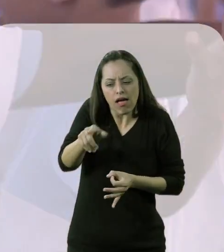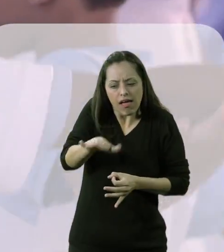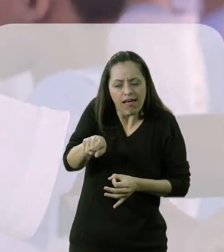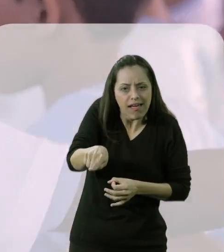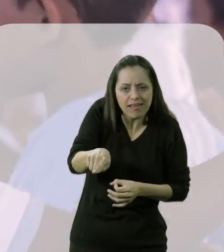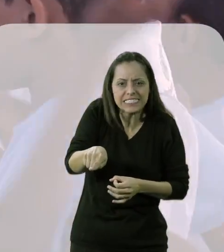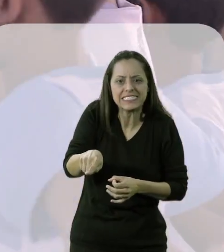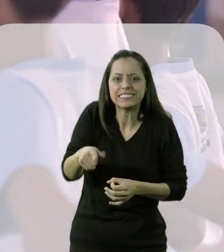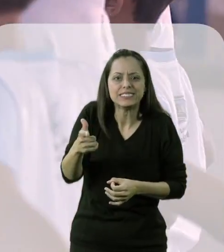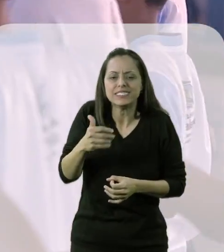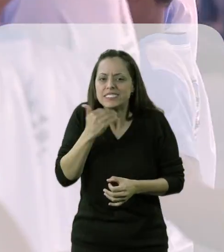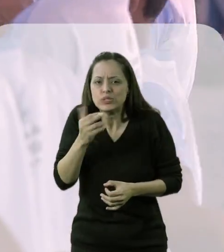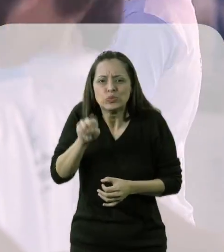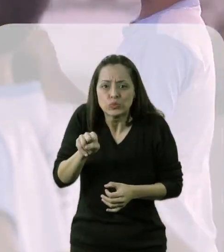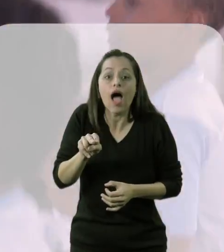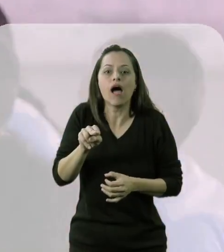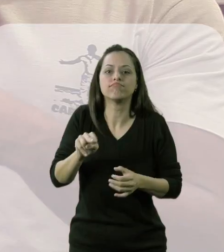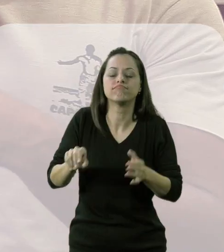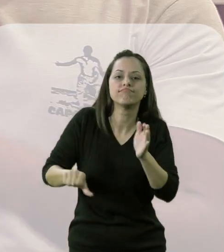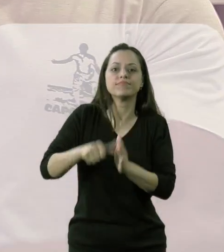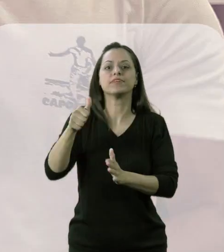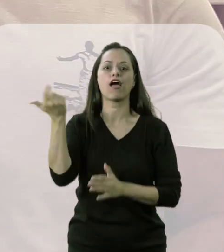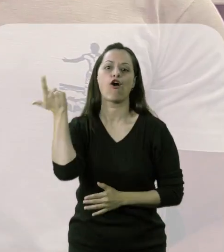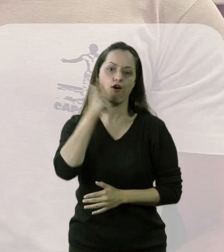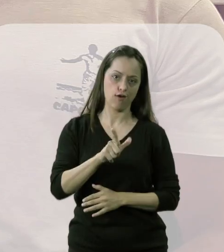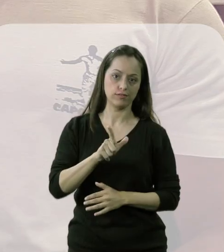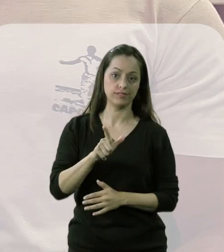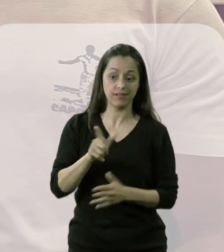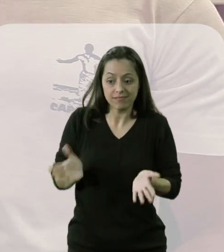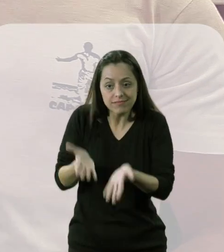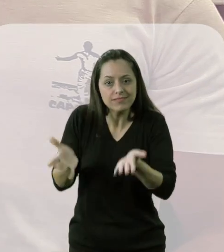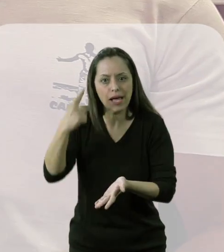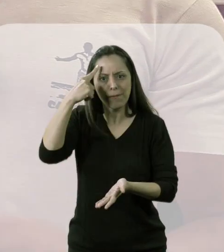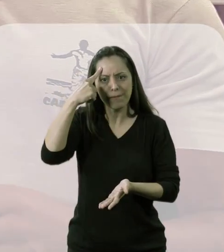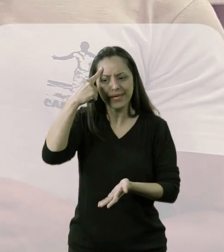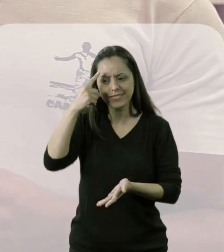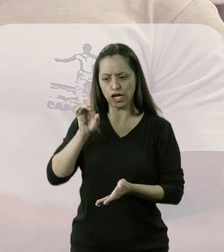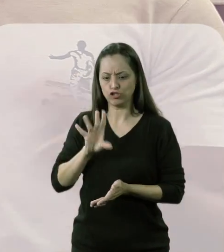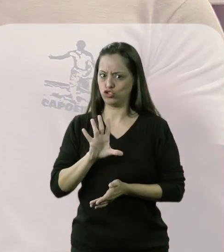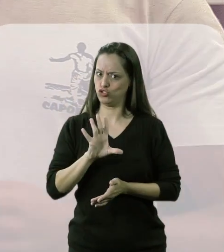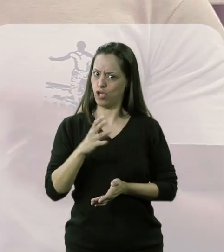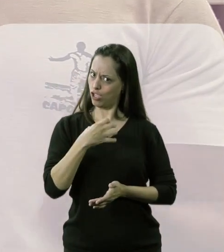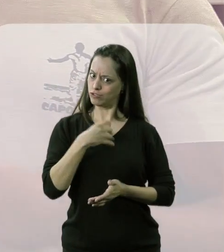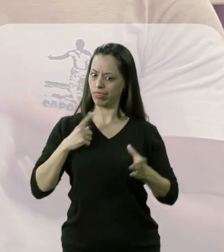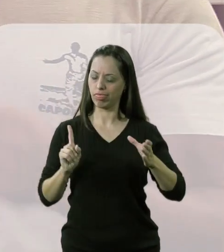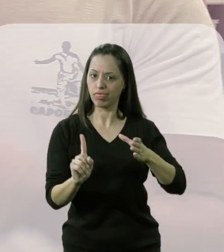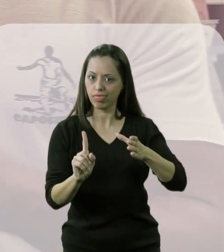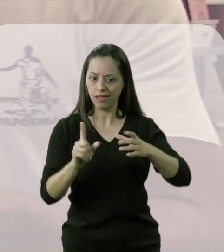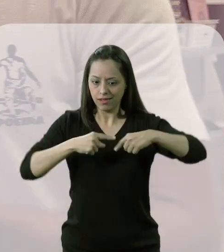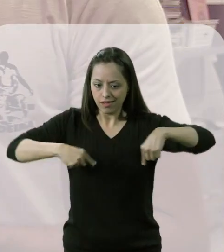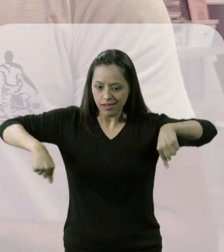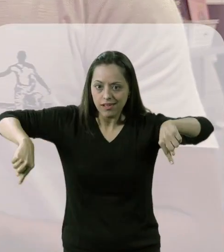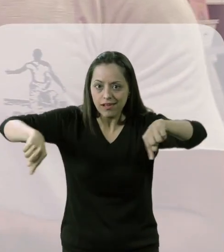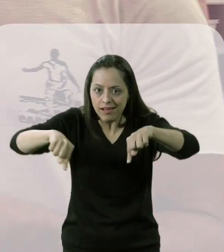com que aquela criança que não fizesse capoeira conseguisse fazer. Que ela pensasse, ó, agora só vai fazer isso aqui